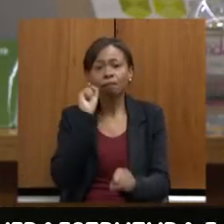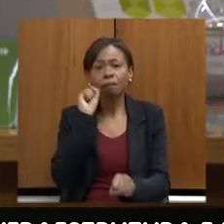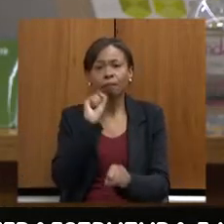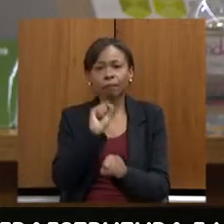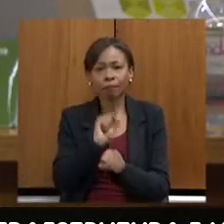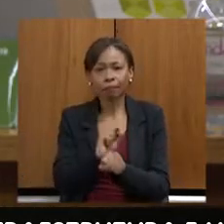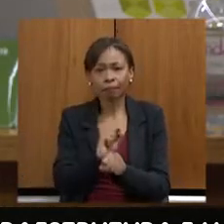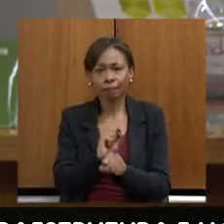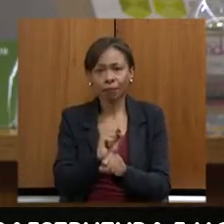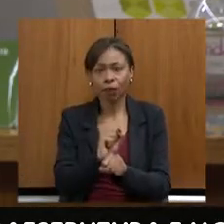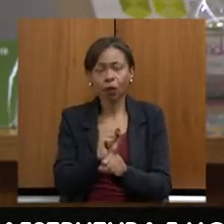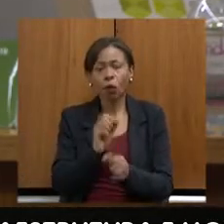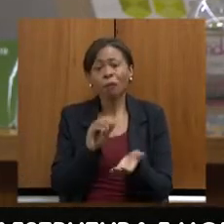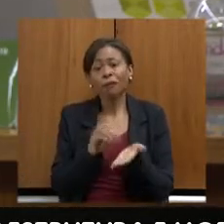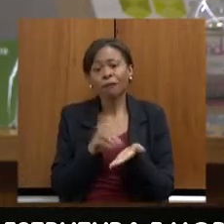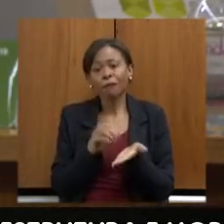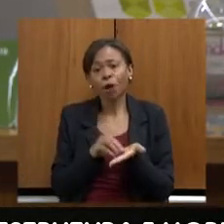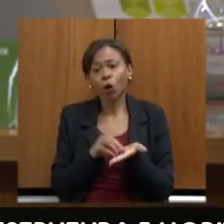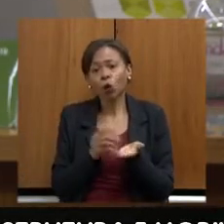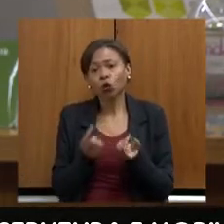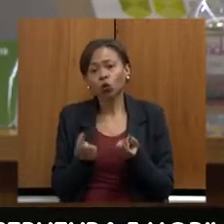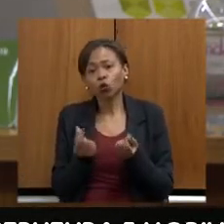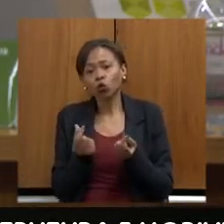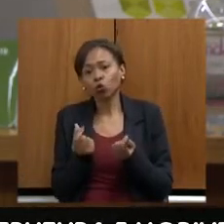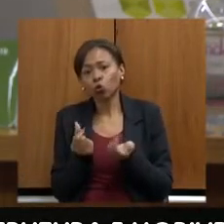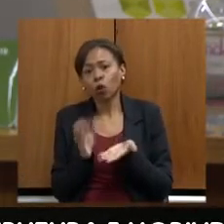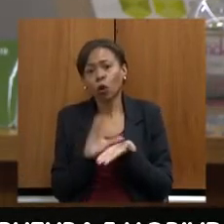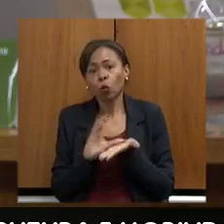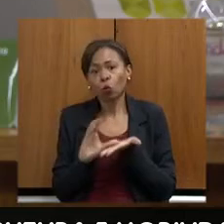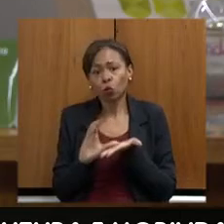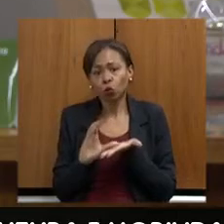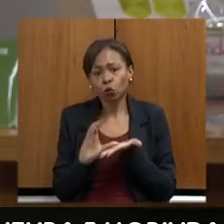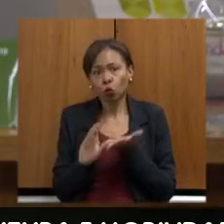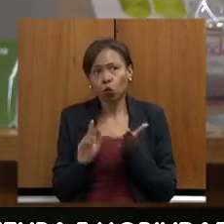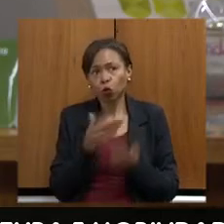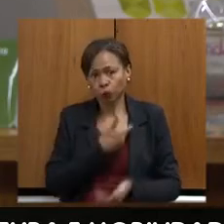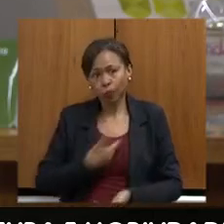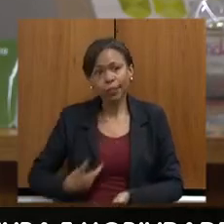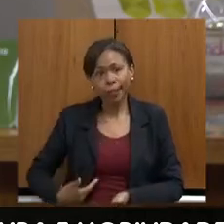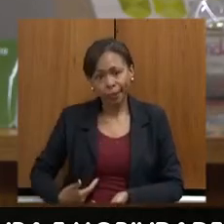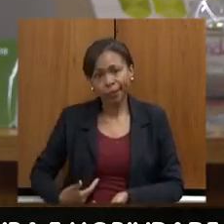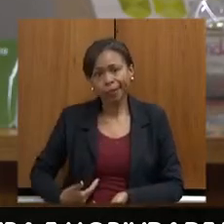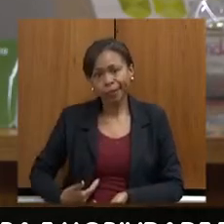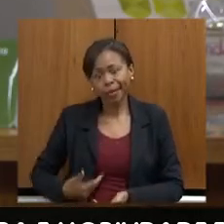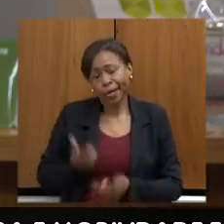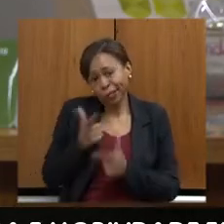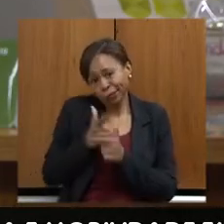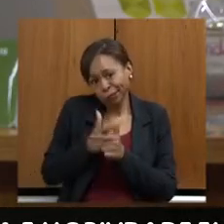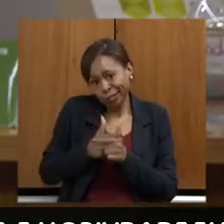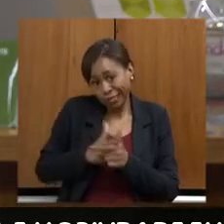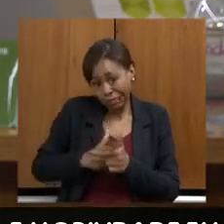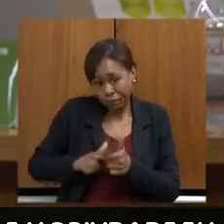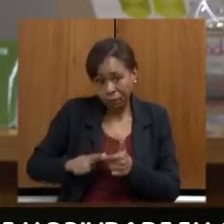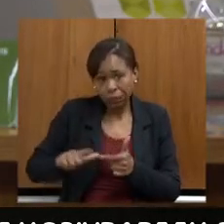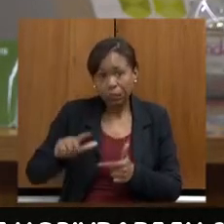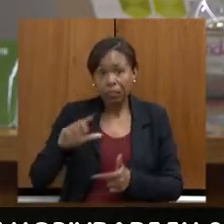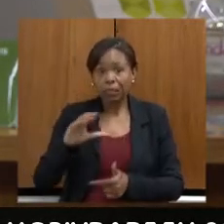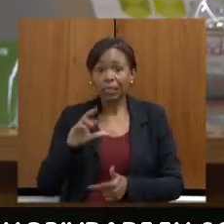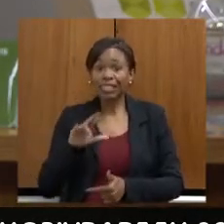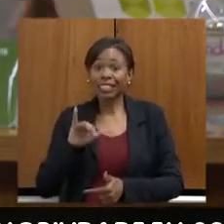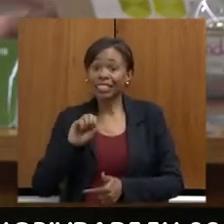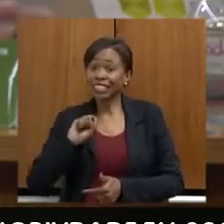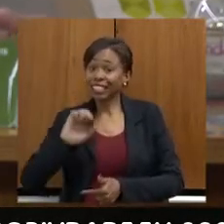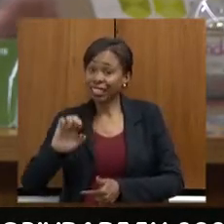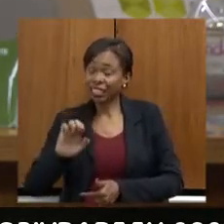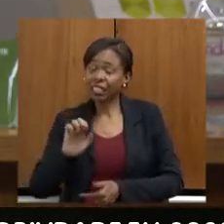é por falta de recursos do Estado em função da crise fiscal em que estado foi mergulhado Ah